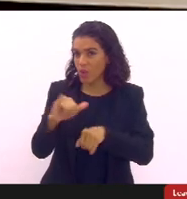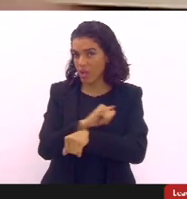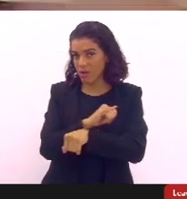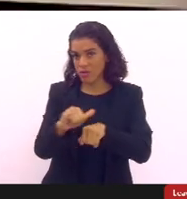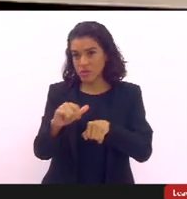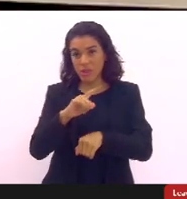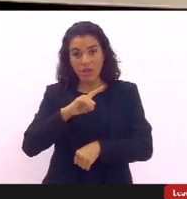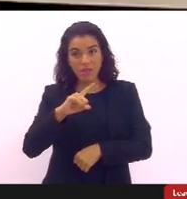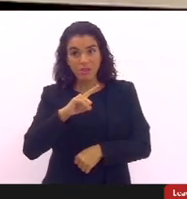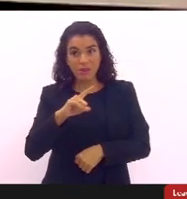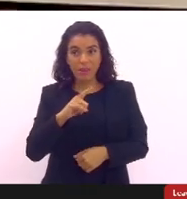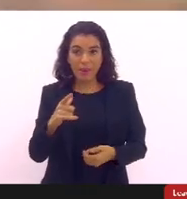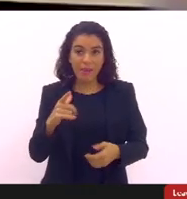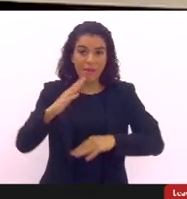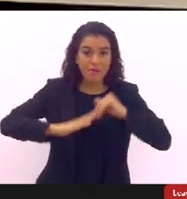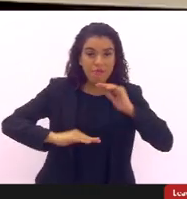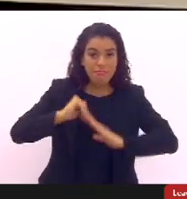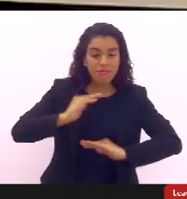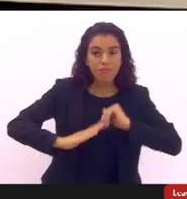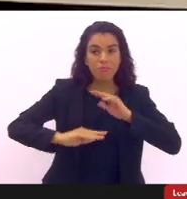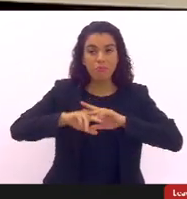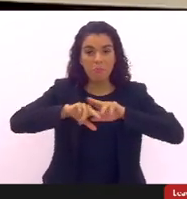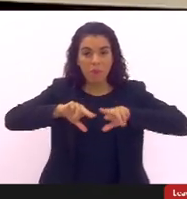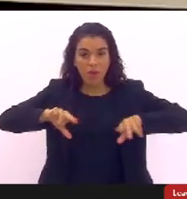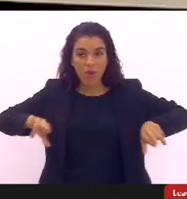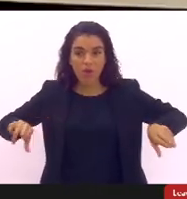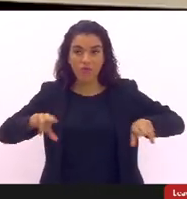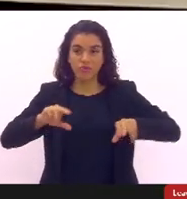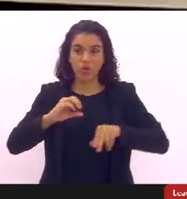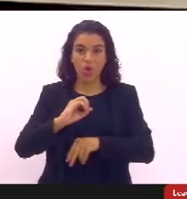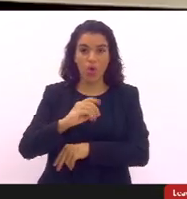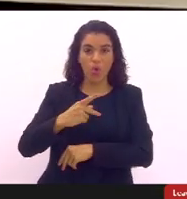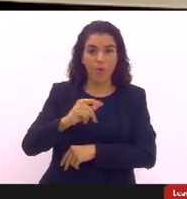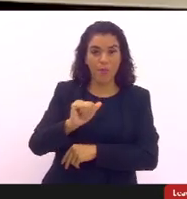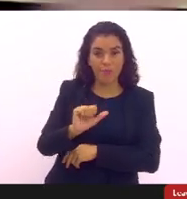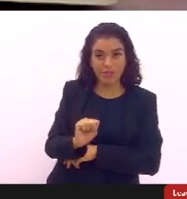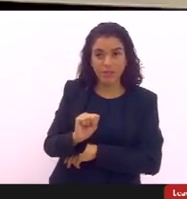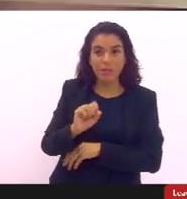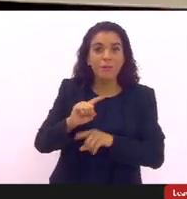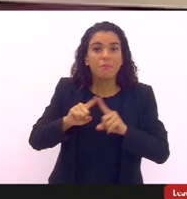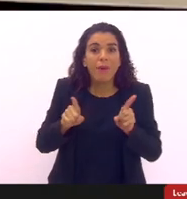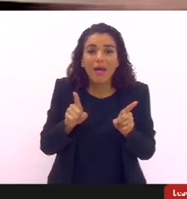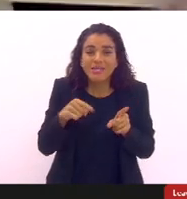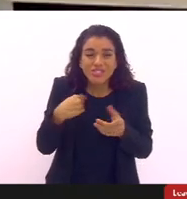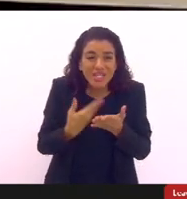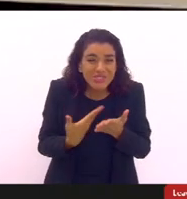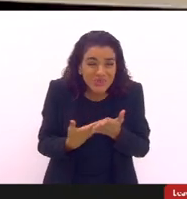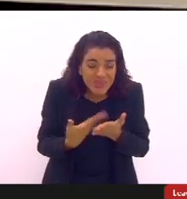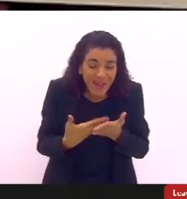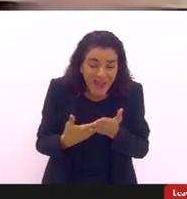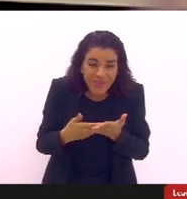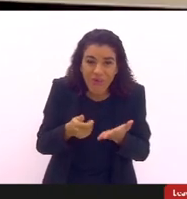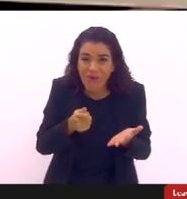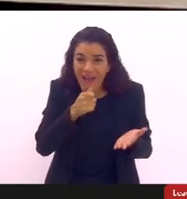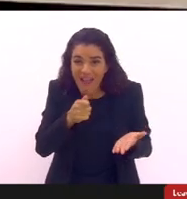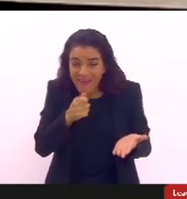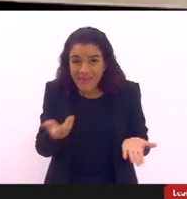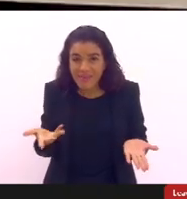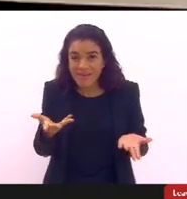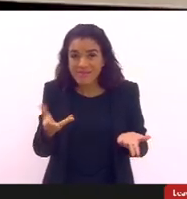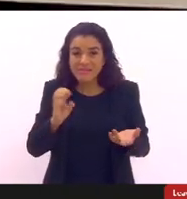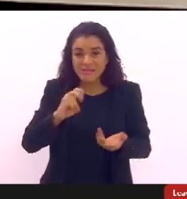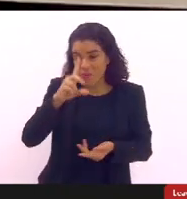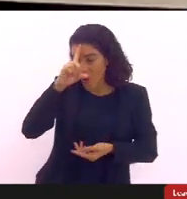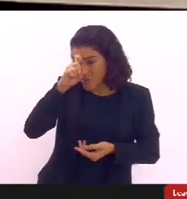apoio, inclusive técnico da Organização Pan-Americana de Saúde, mas a gente ainda está estudando para saber se o